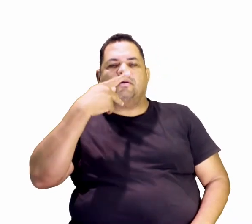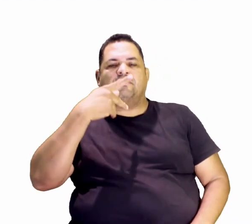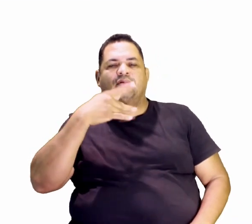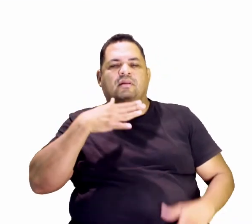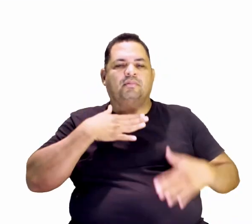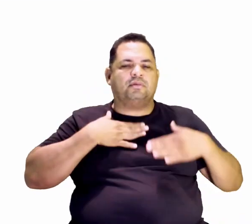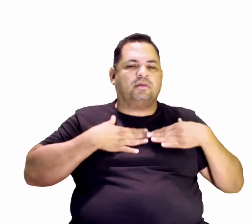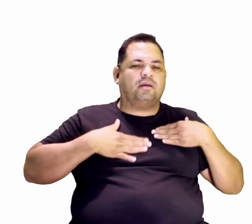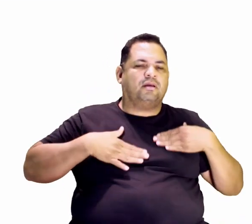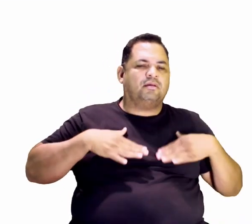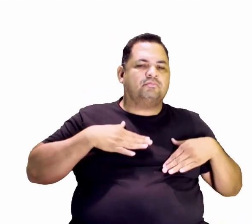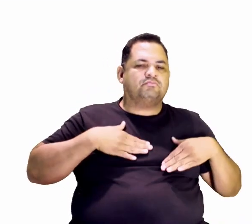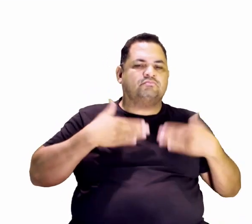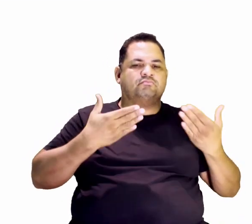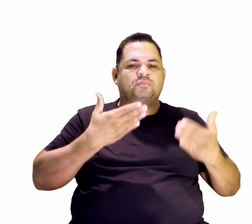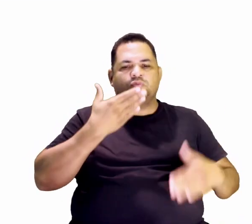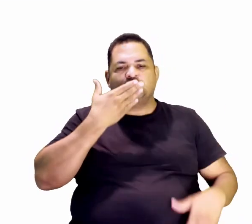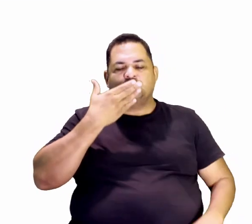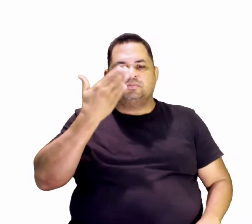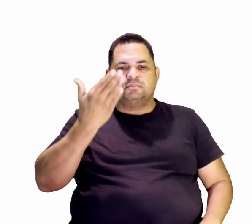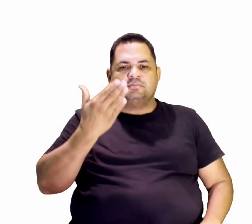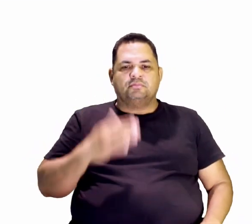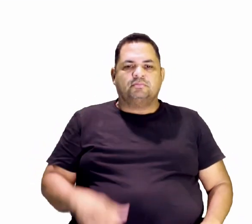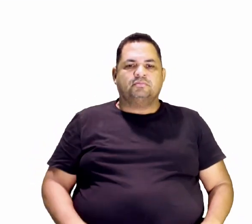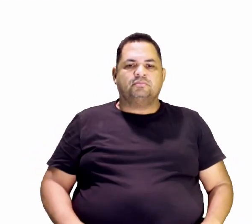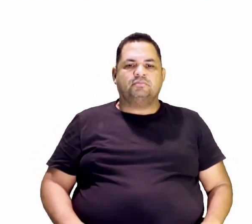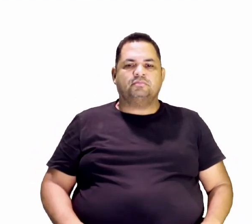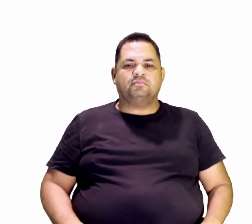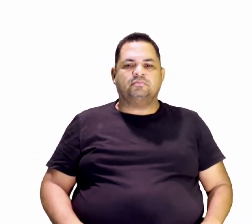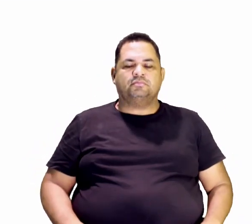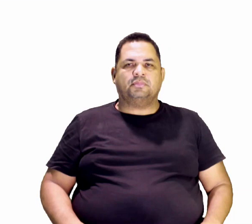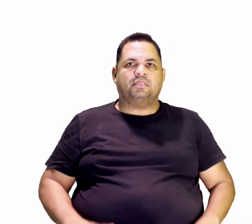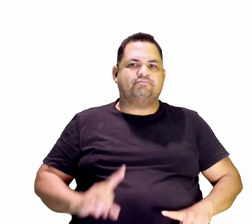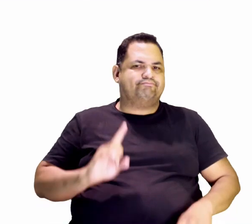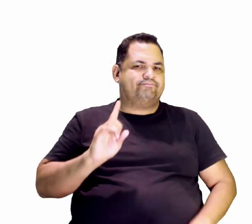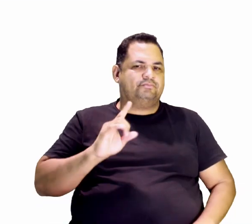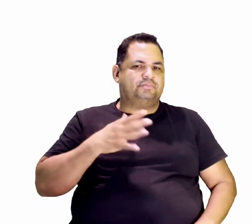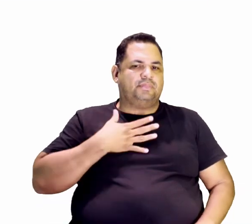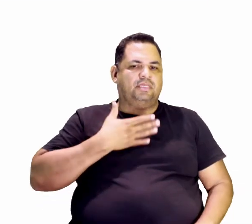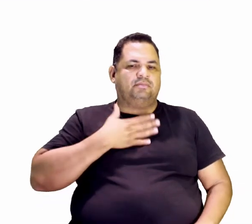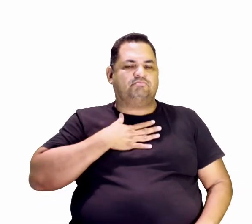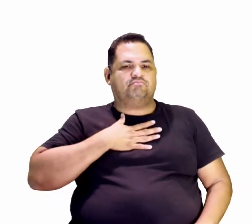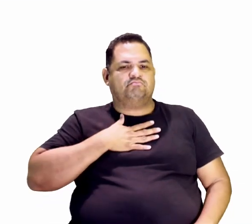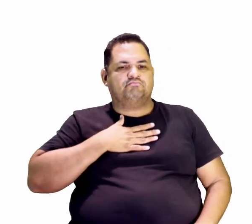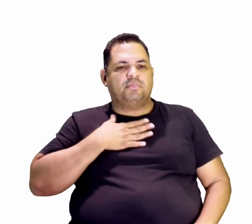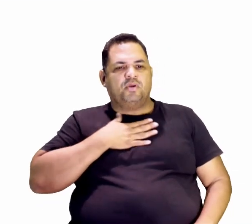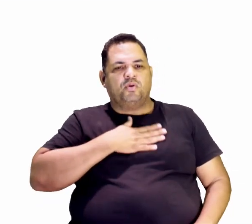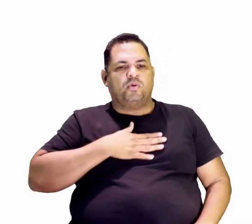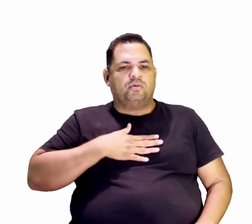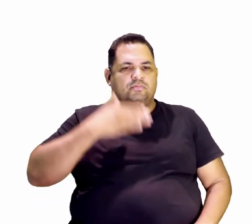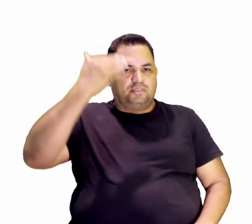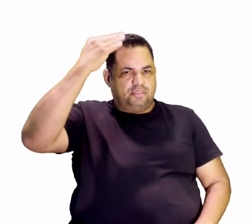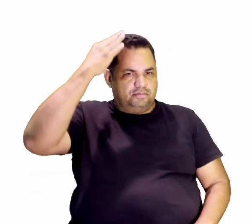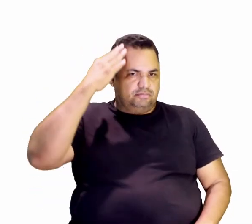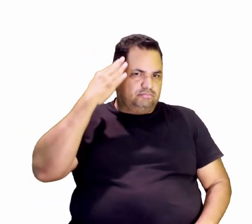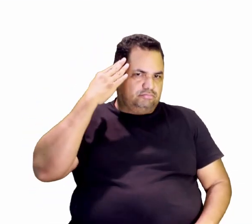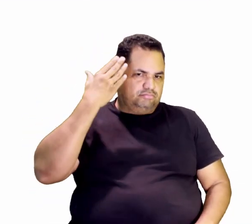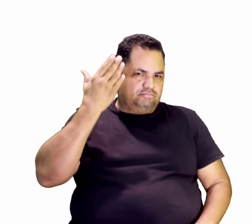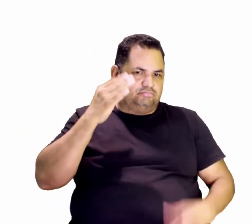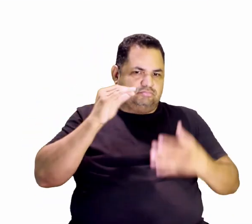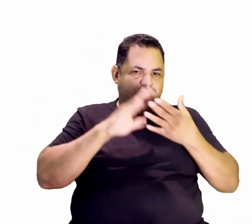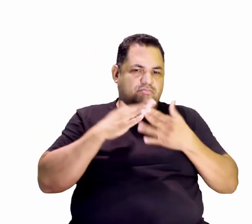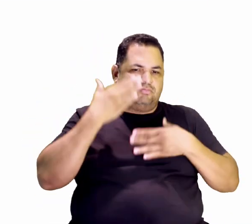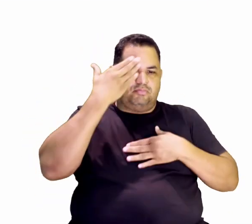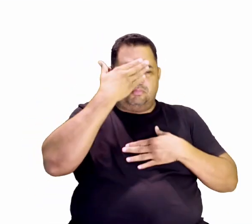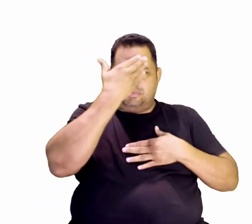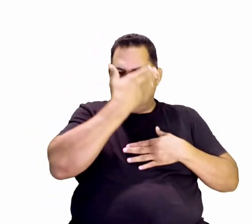mais assim. Então, tu é do reggae. Ah, não, prof, eu gosto do meu cabelinho de lado, gosto de uma maquiagem um pouco mais pesada, no